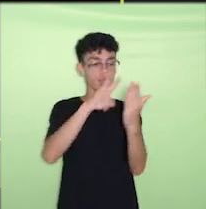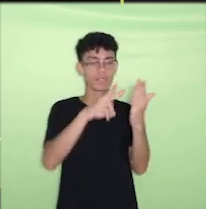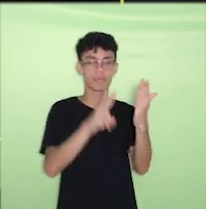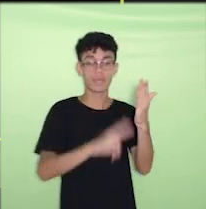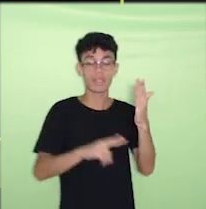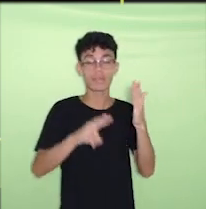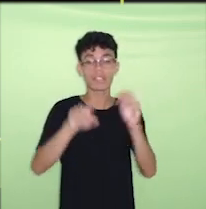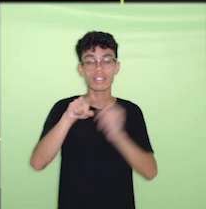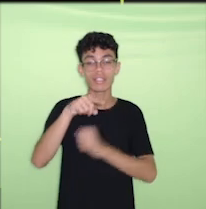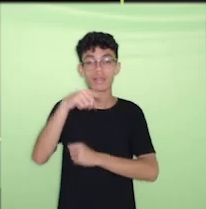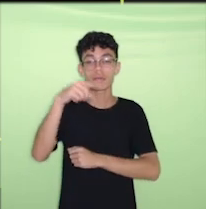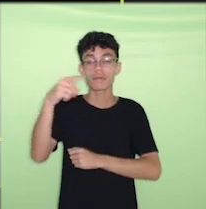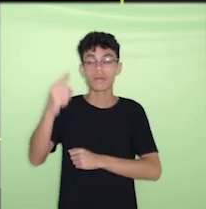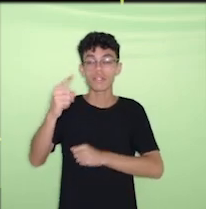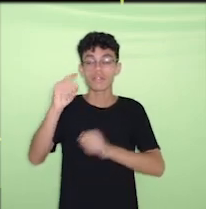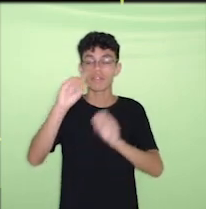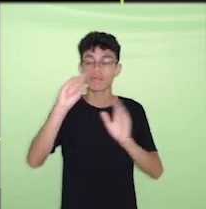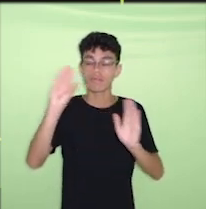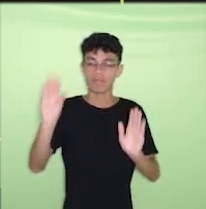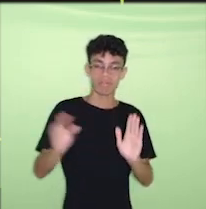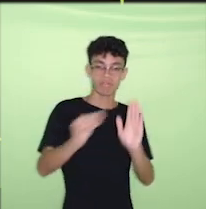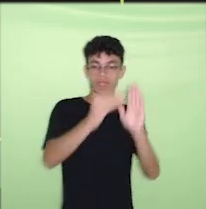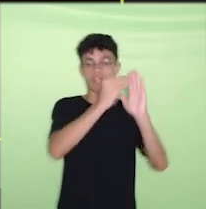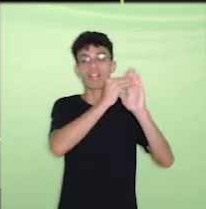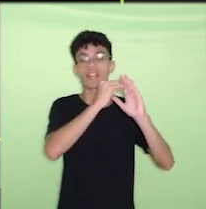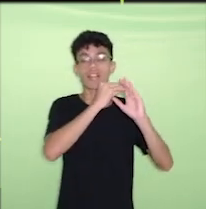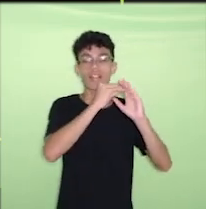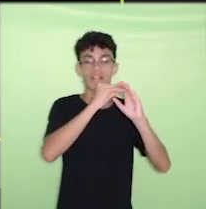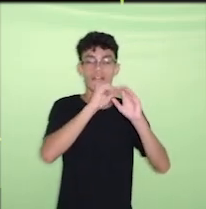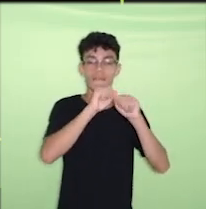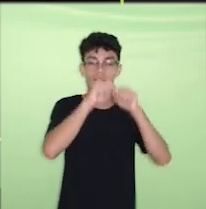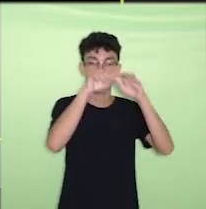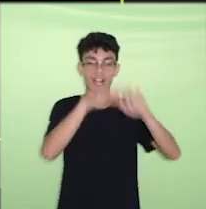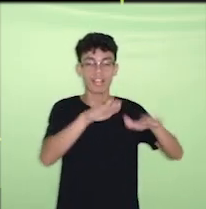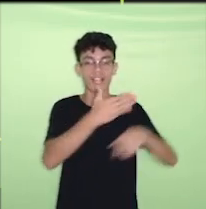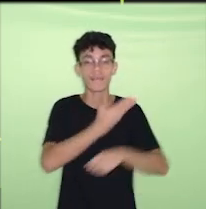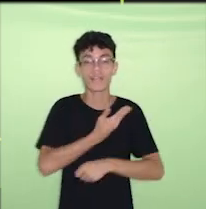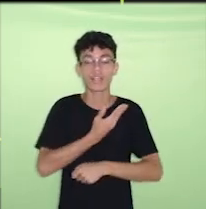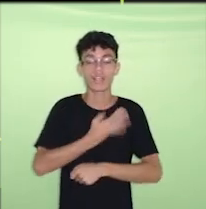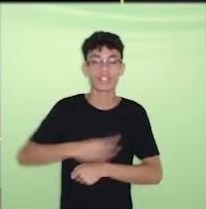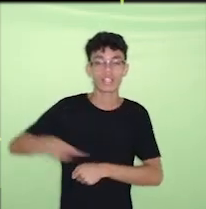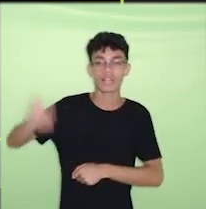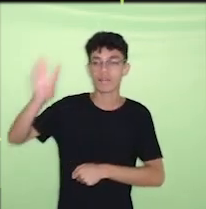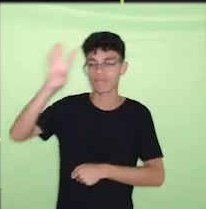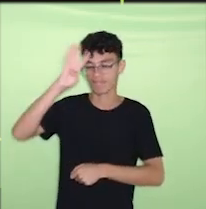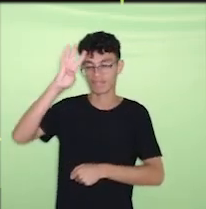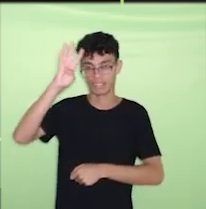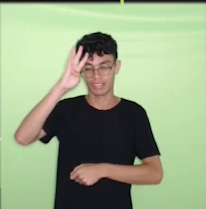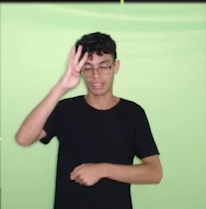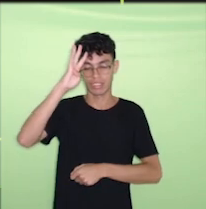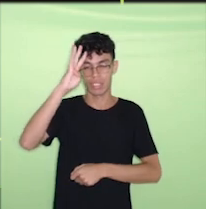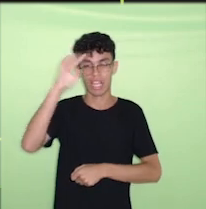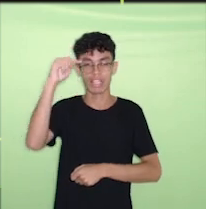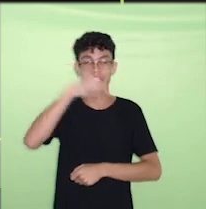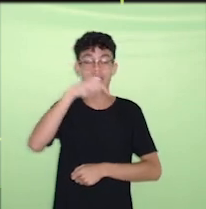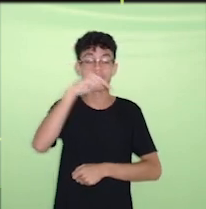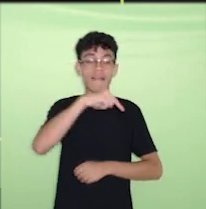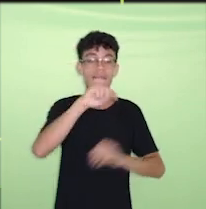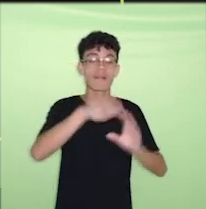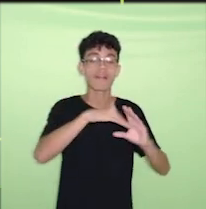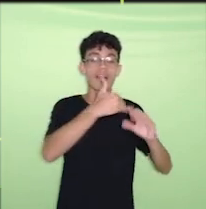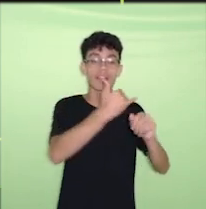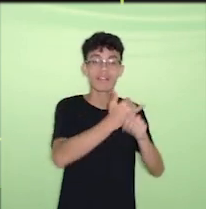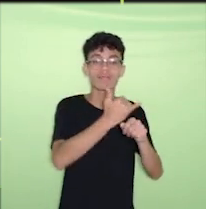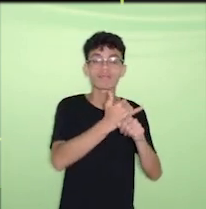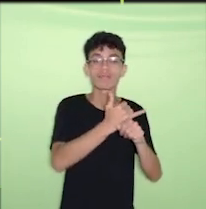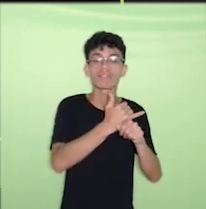ser reprisada, para quem não pôde assistir, quer divulgar para algum amigo, vai ser reprisada na quarta-feira, nesse mesmo canal da Curadoria